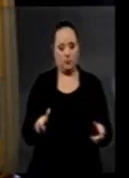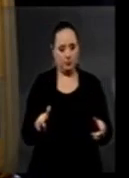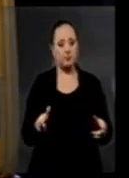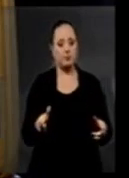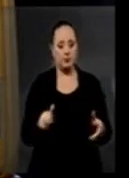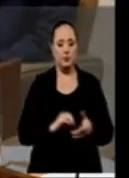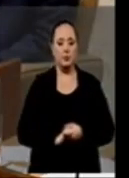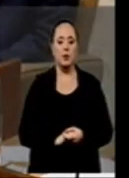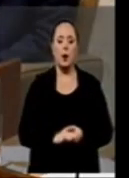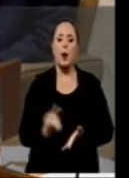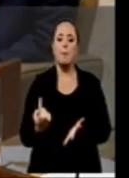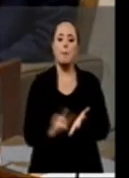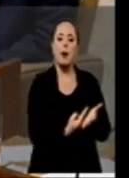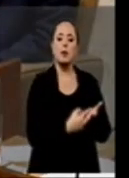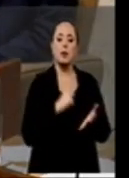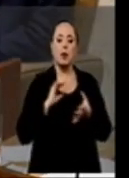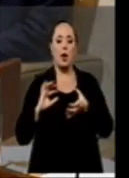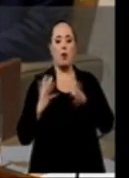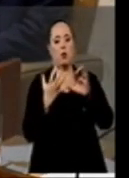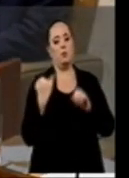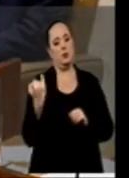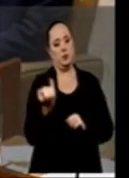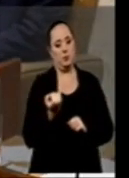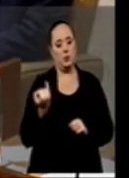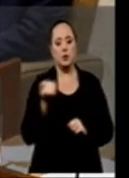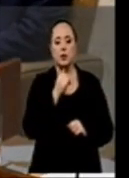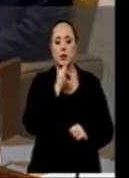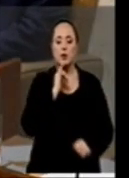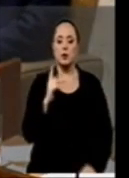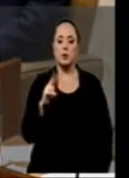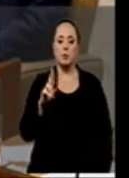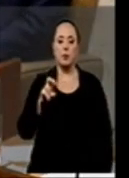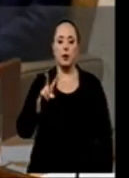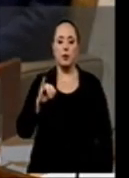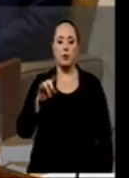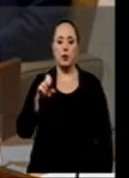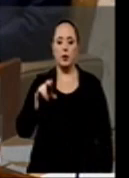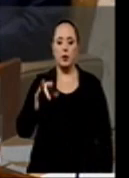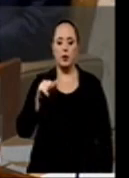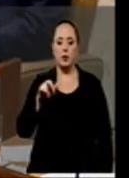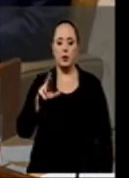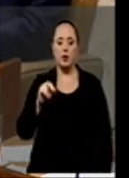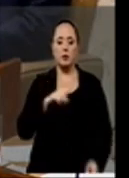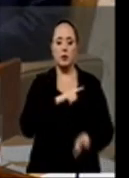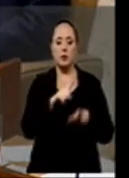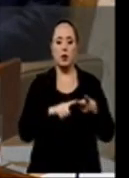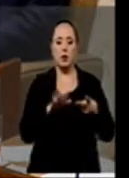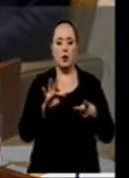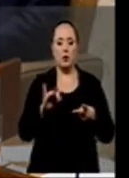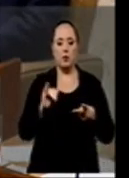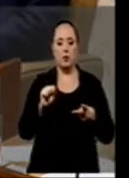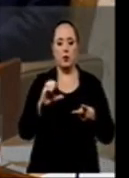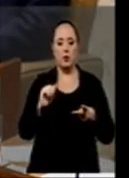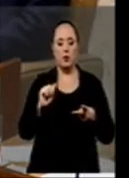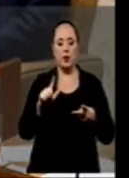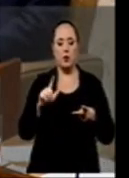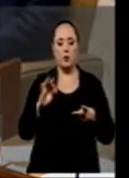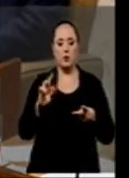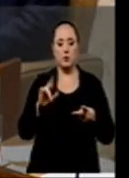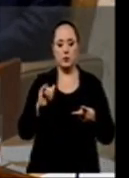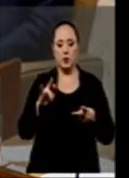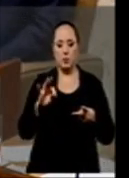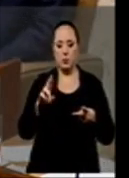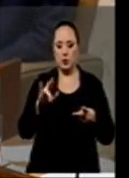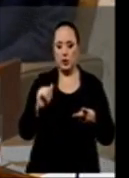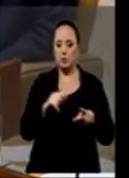esse pacto envolve reformas fundamentais como a previdenciária ea fiscal e tributária e